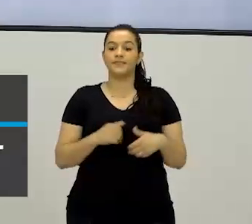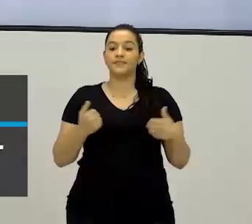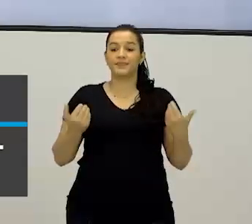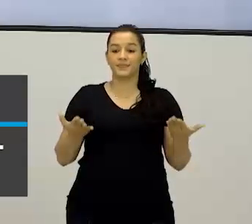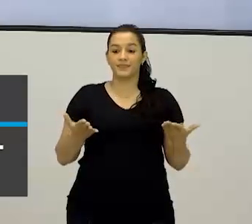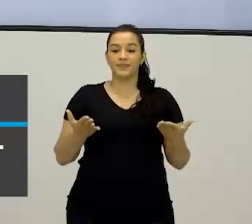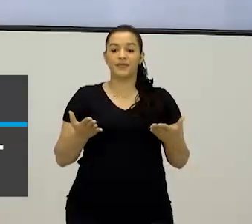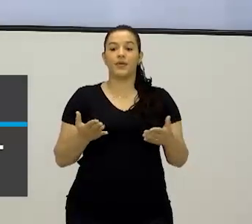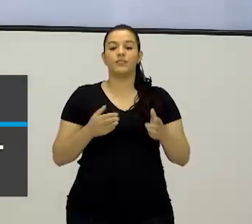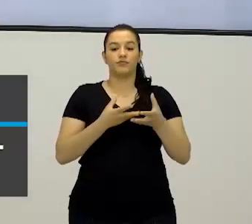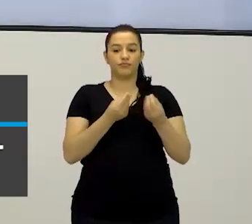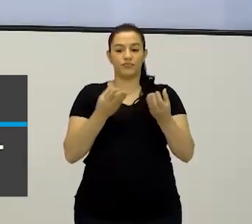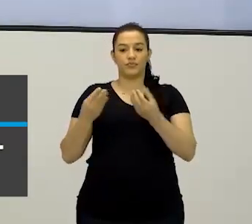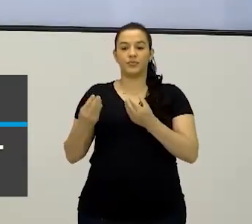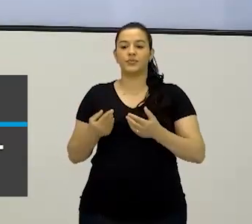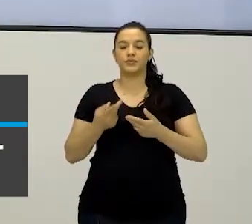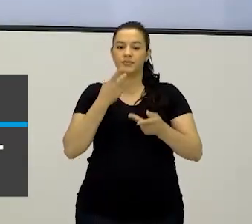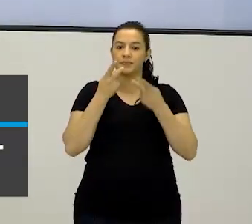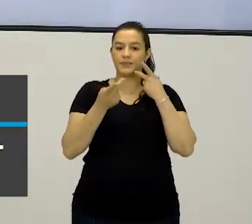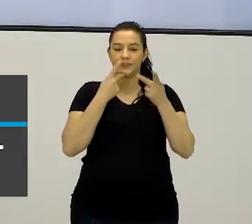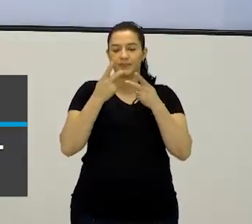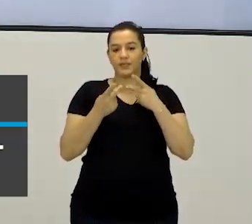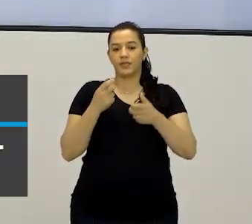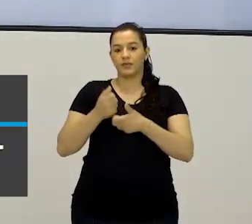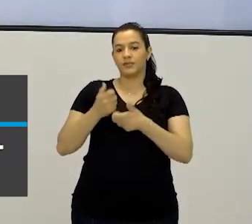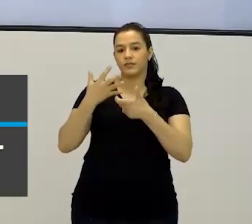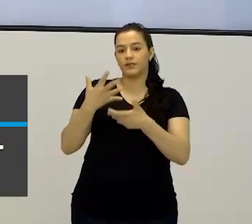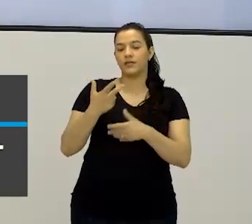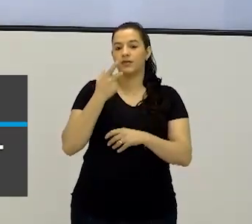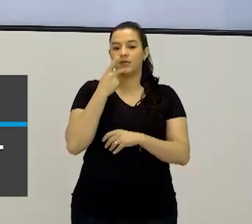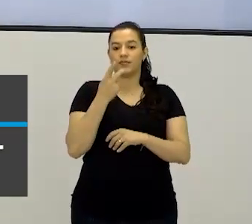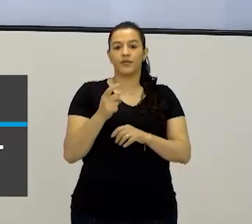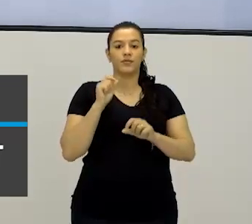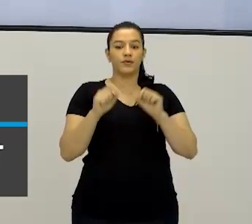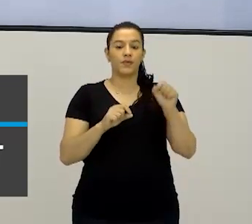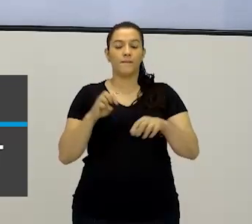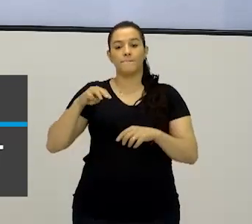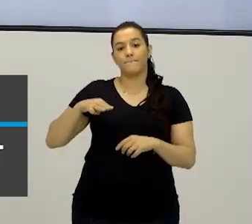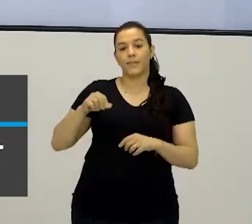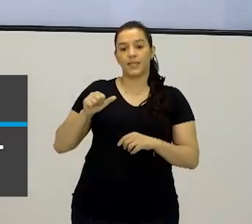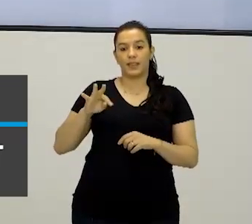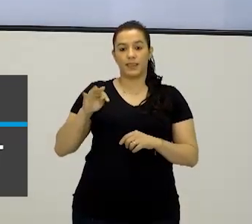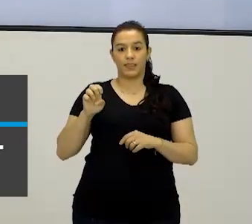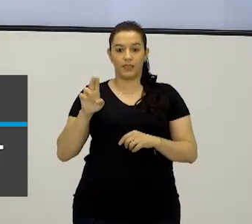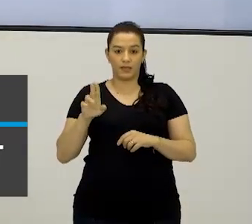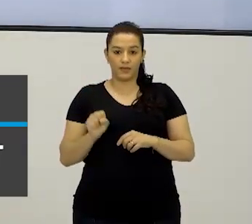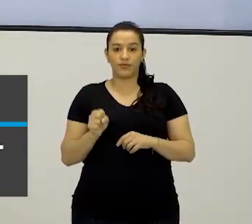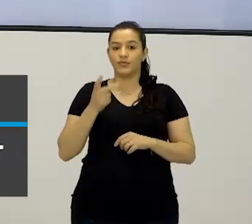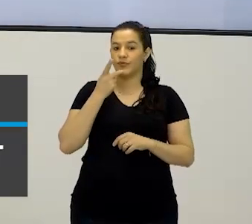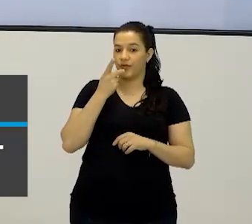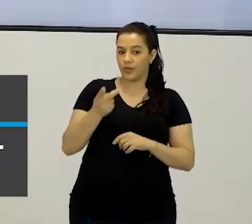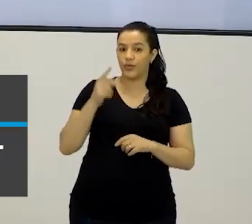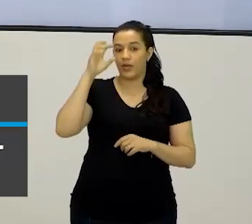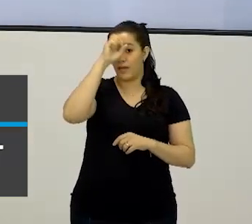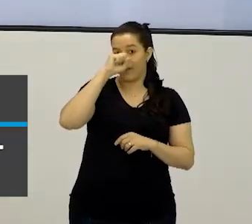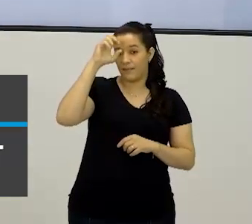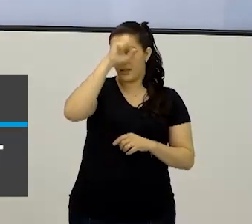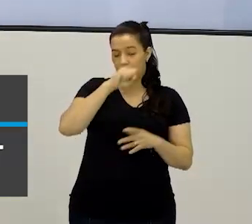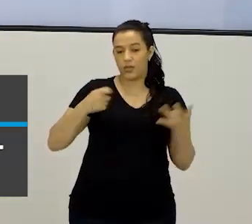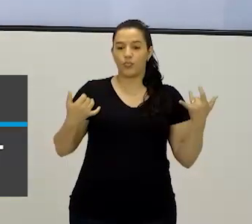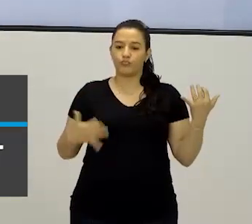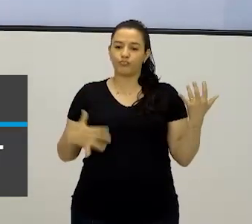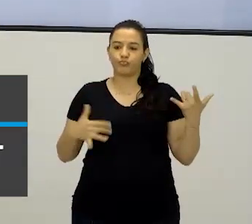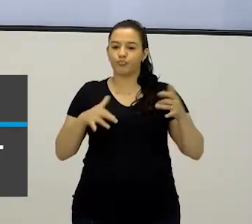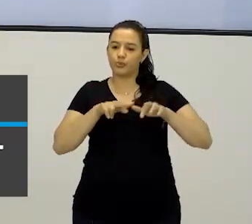Então, muitos comentários. Gostaria de salientar aqui, ó, que o Matheus e o Nicolas disseram que aprenderam a tocar um